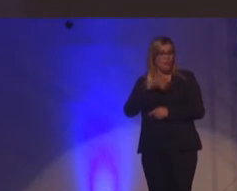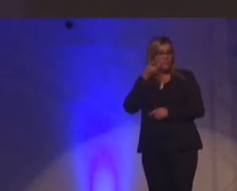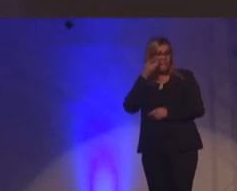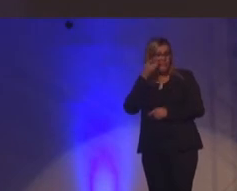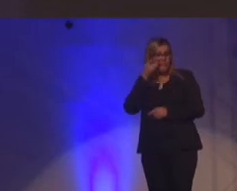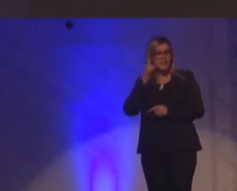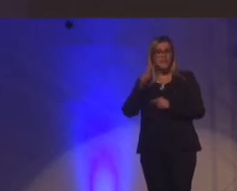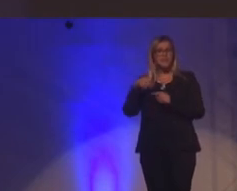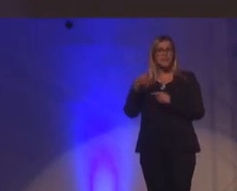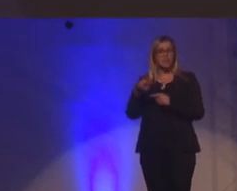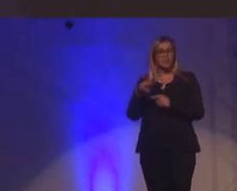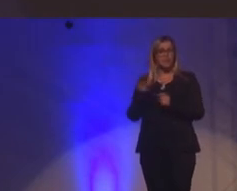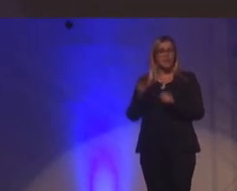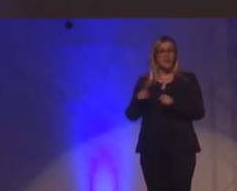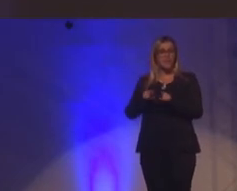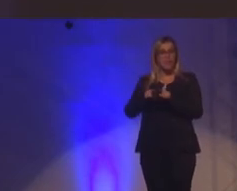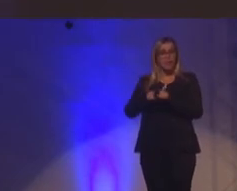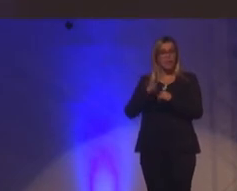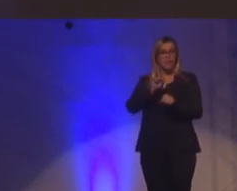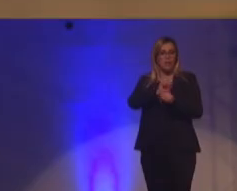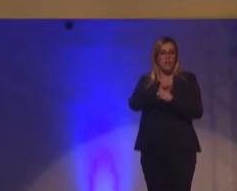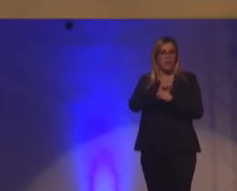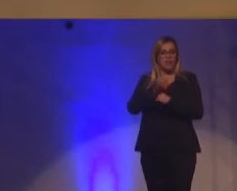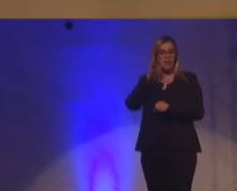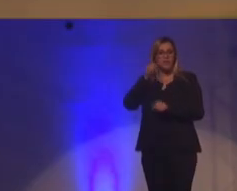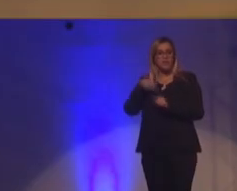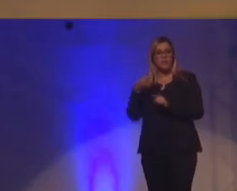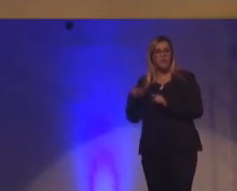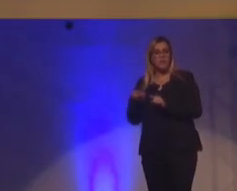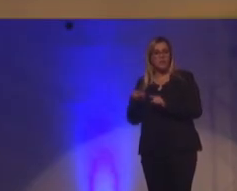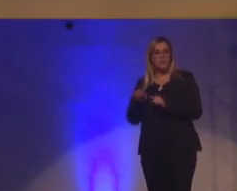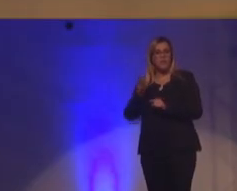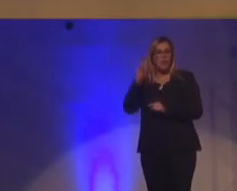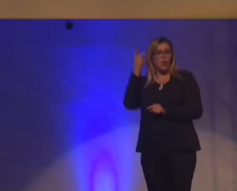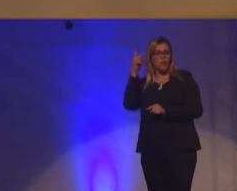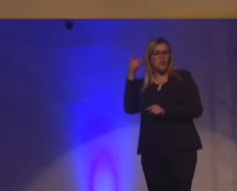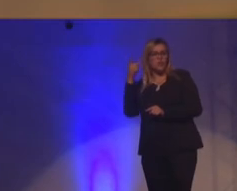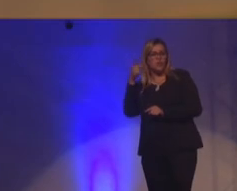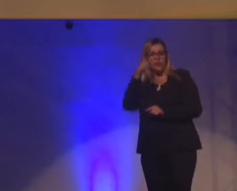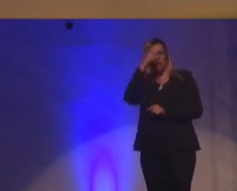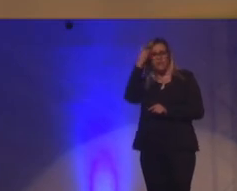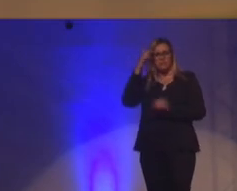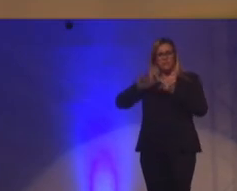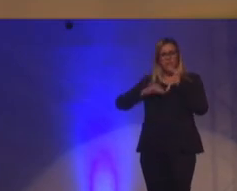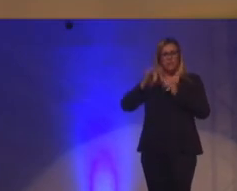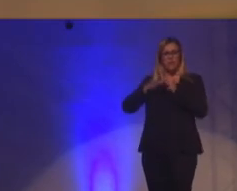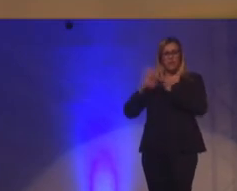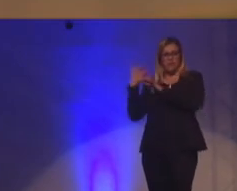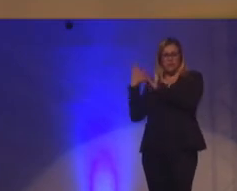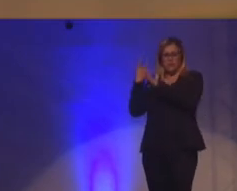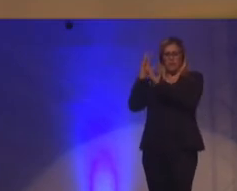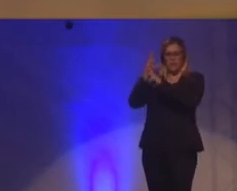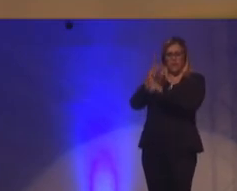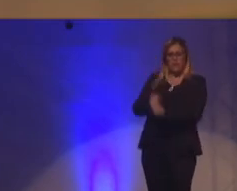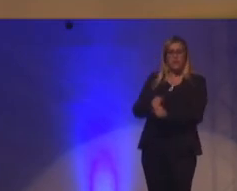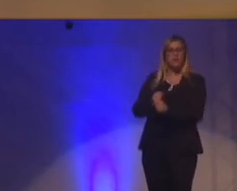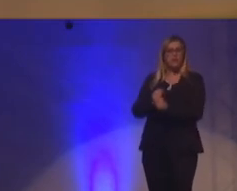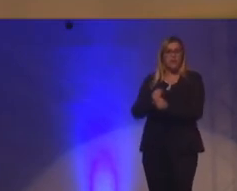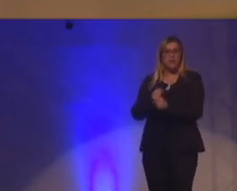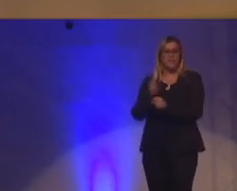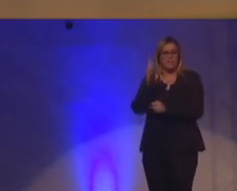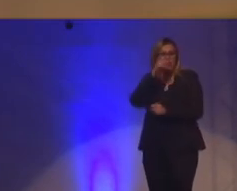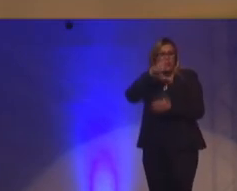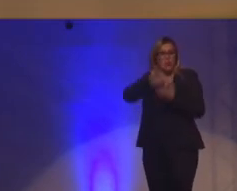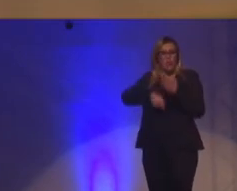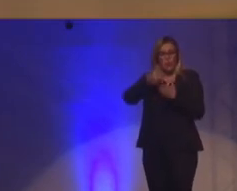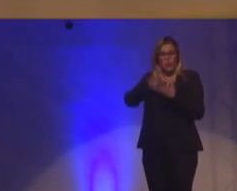né, que está passando, dá para assistir depois. É uma história contada por pioneiros, várias quebras de paradigmas, de vícios